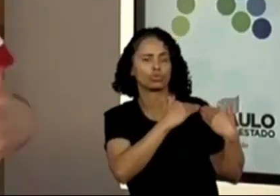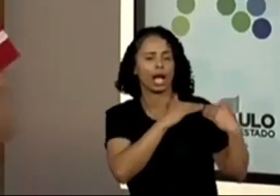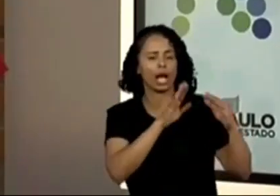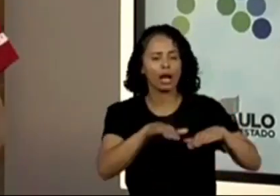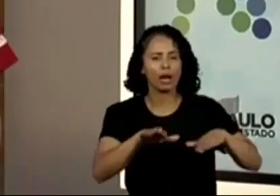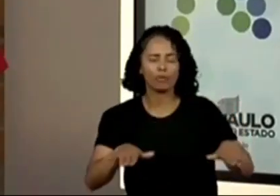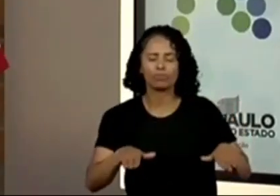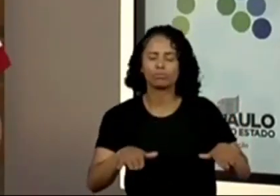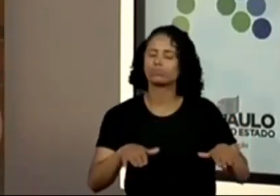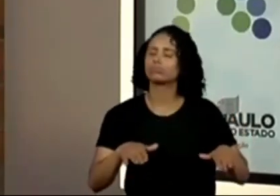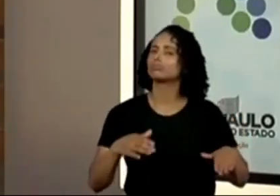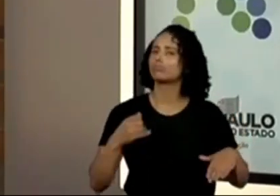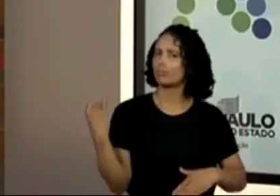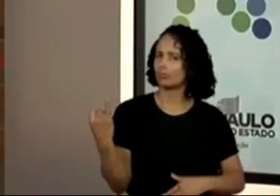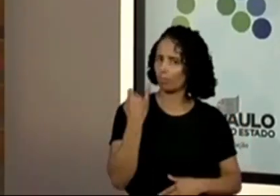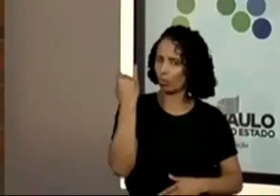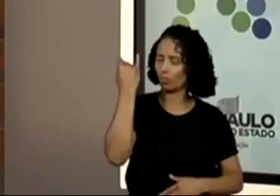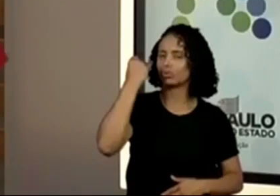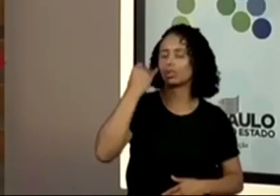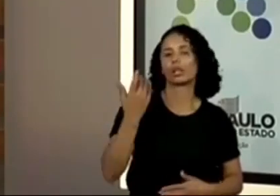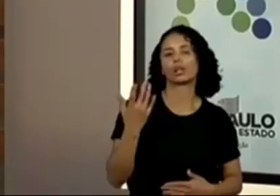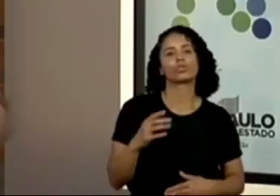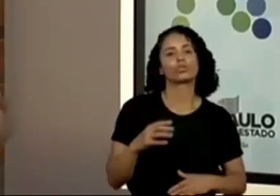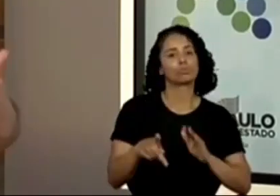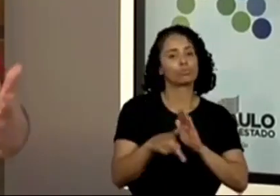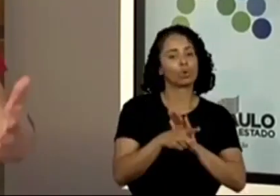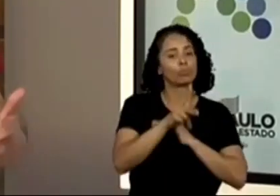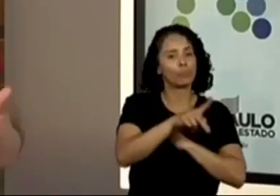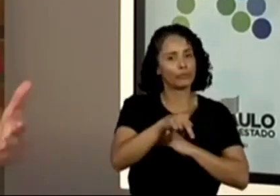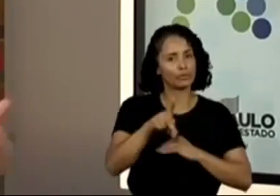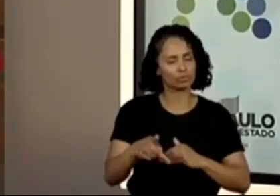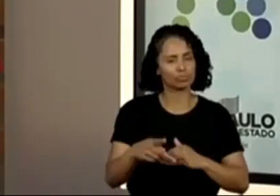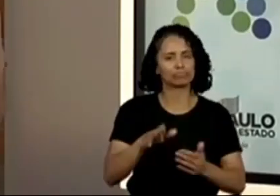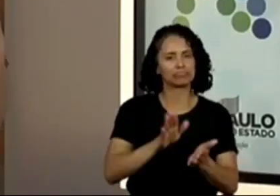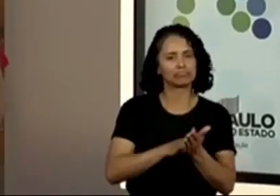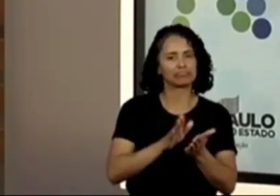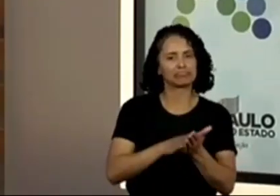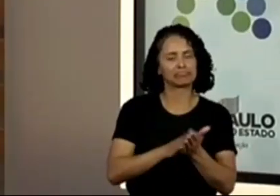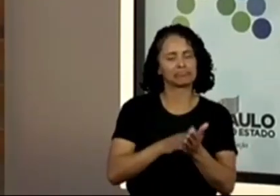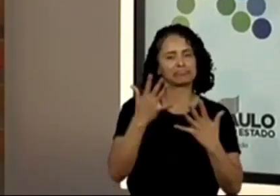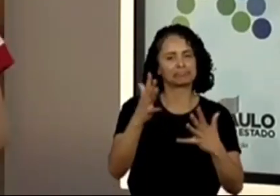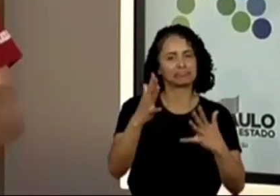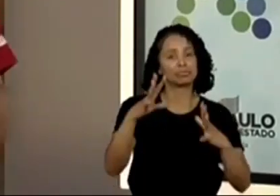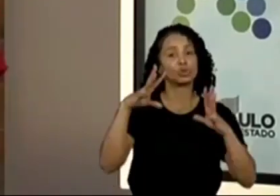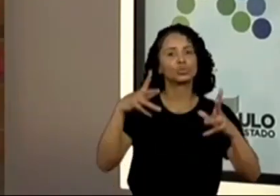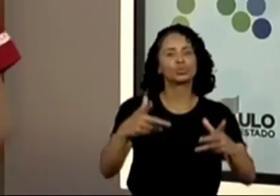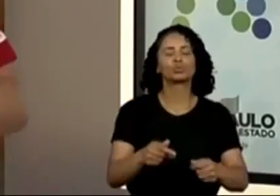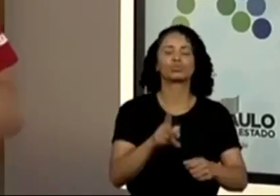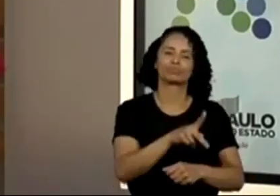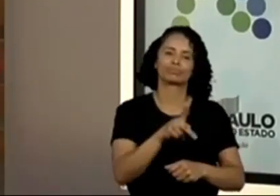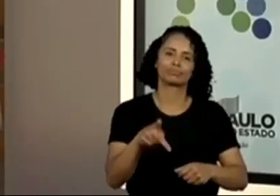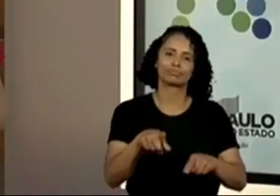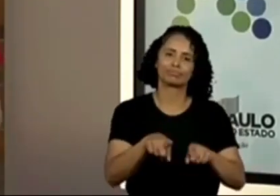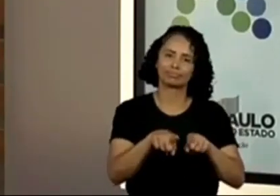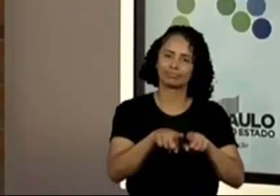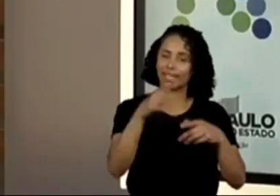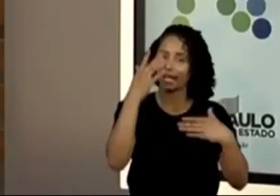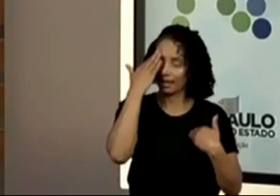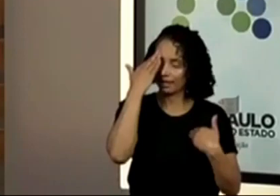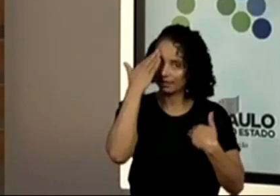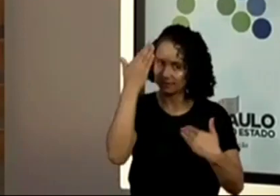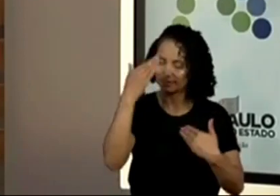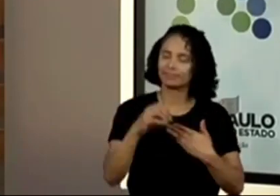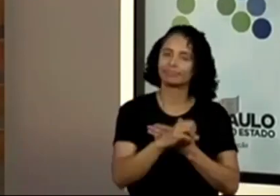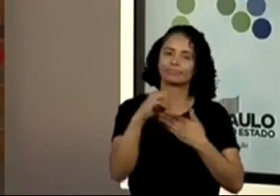muito importante e memorável para todos. Então, parabéns aí a todos os professores e, como sempre, o agradecimento aqui da equipe do Centro